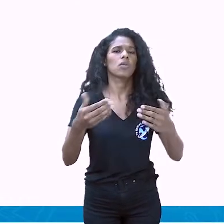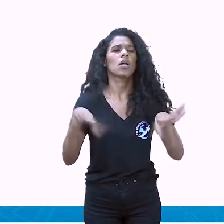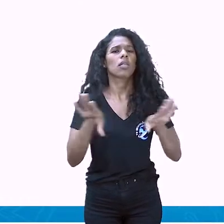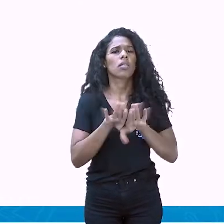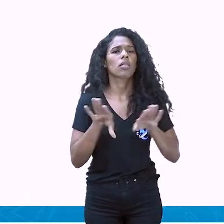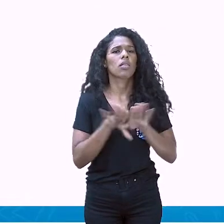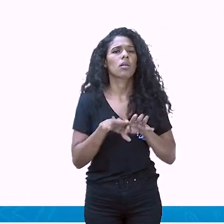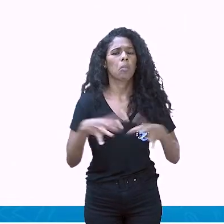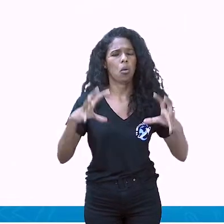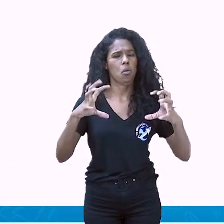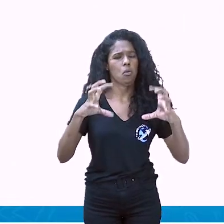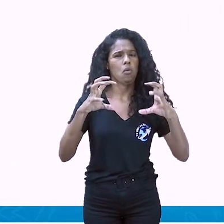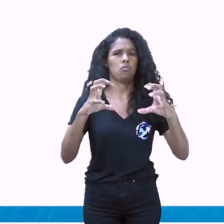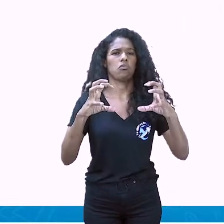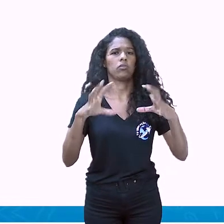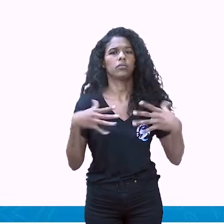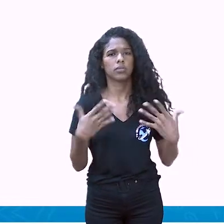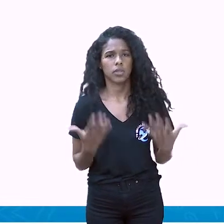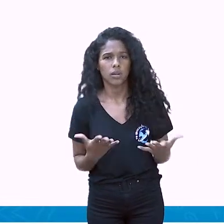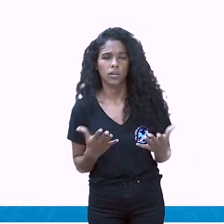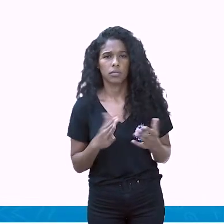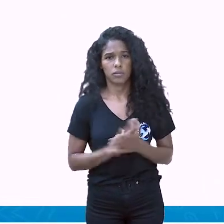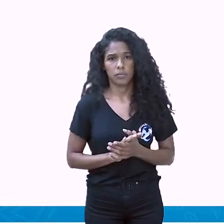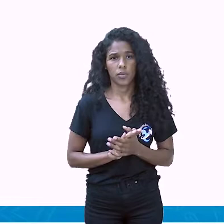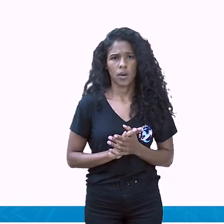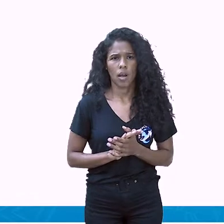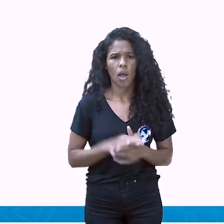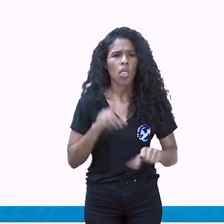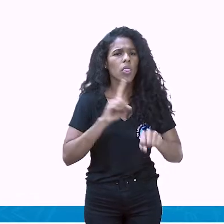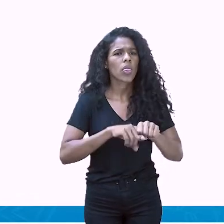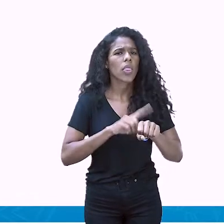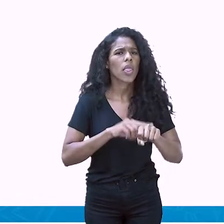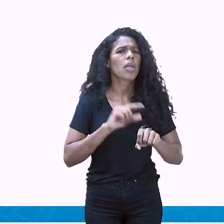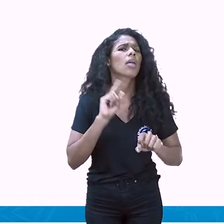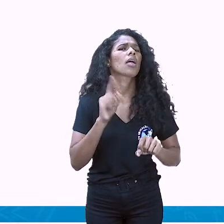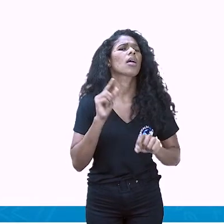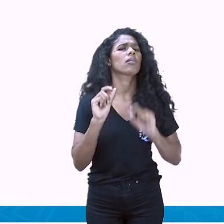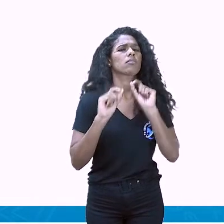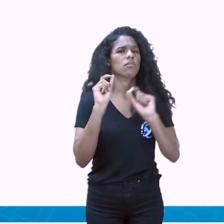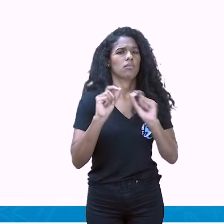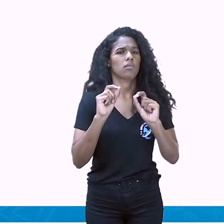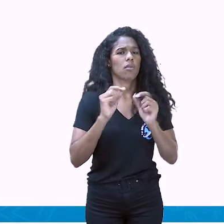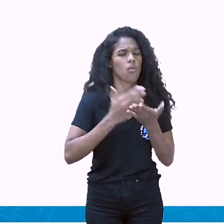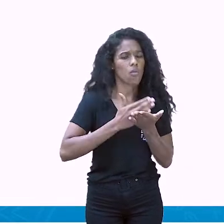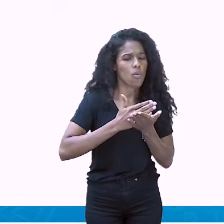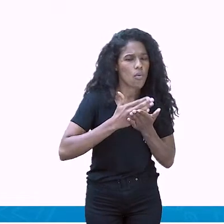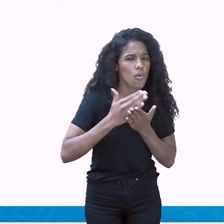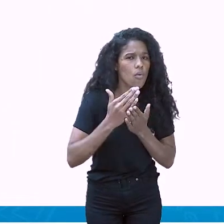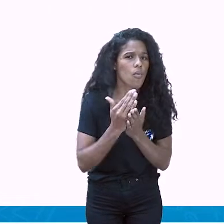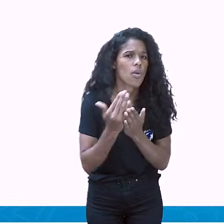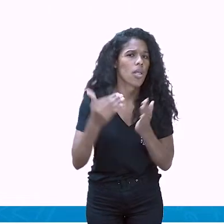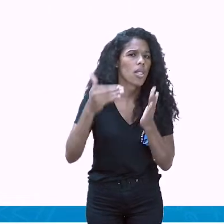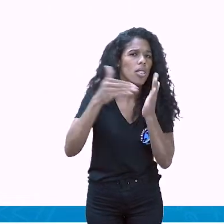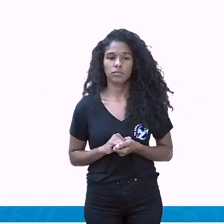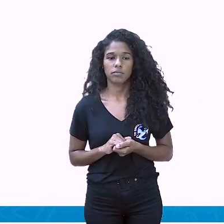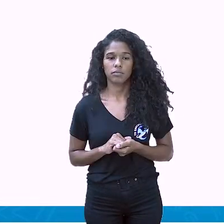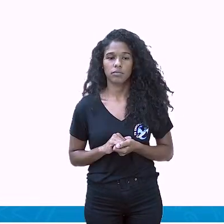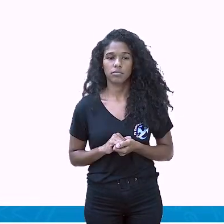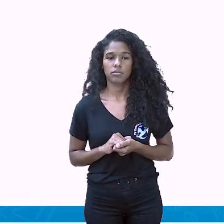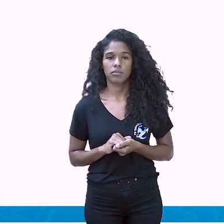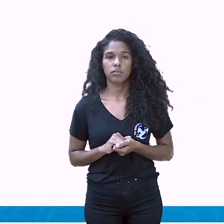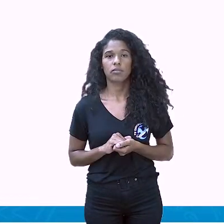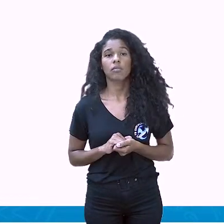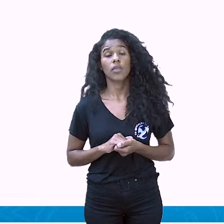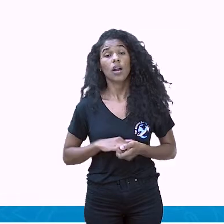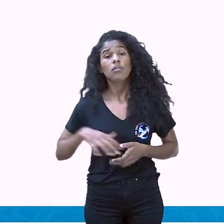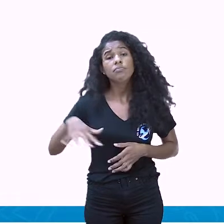é aquela duração entre o início e o fim da narrativa, né? A época que a narrativa acontece. O